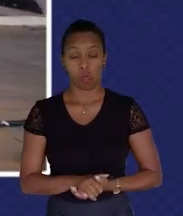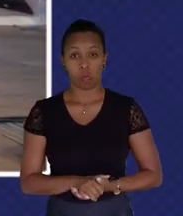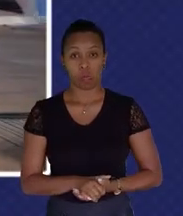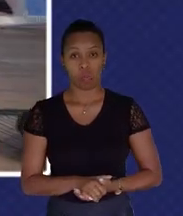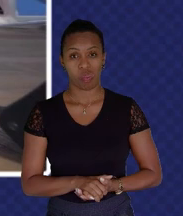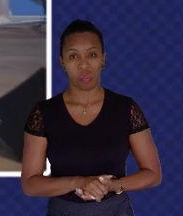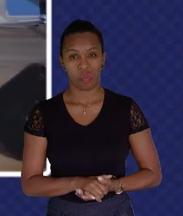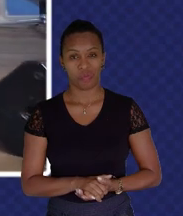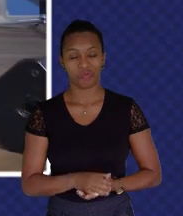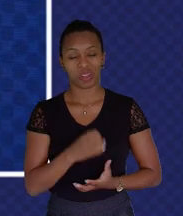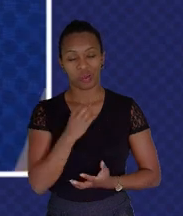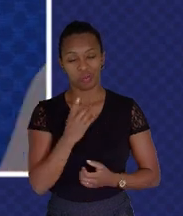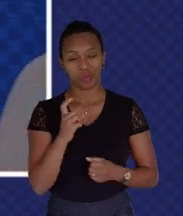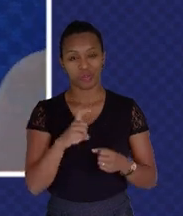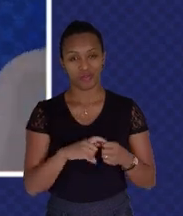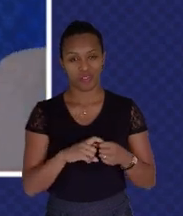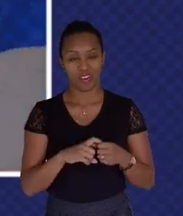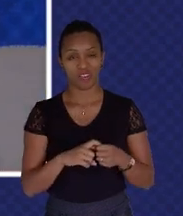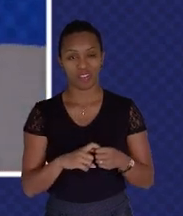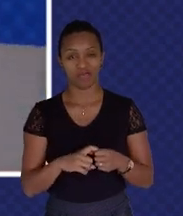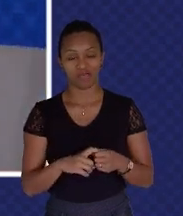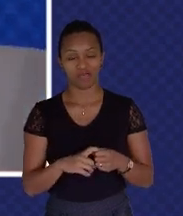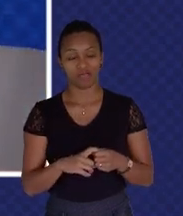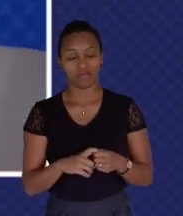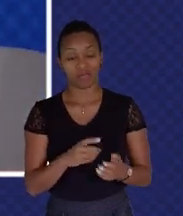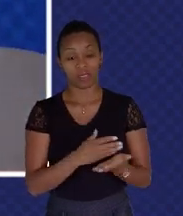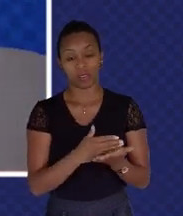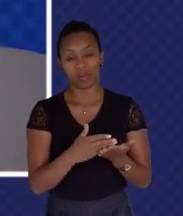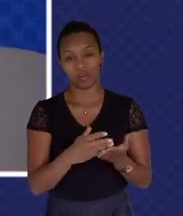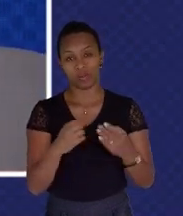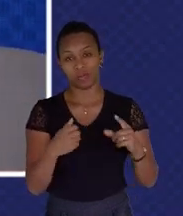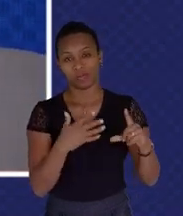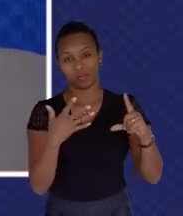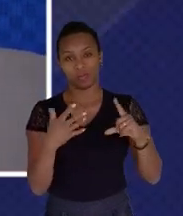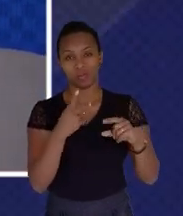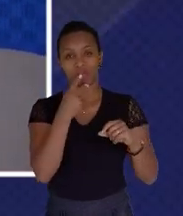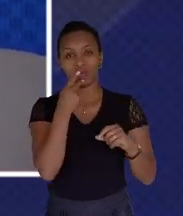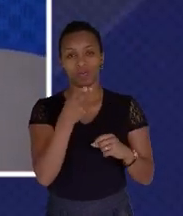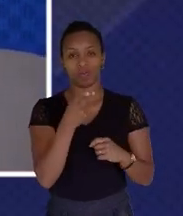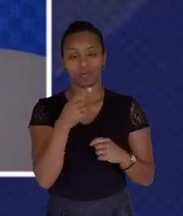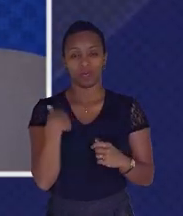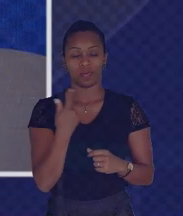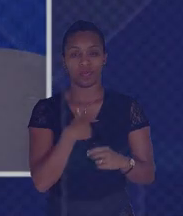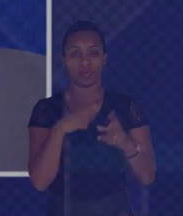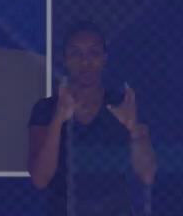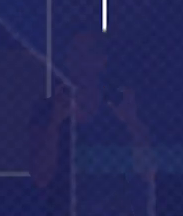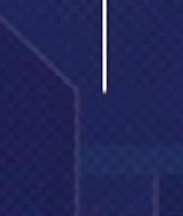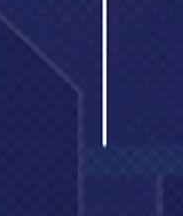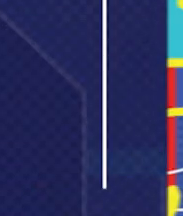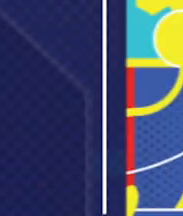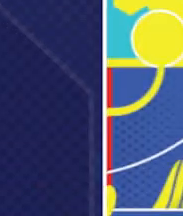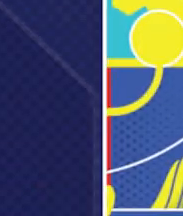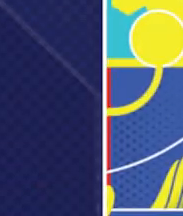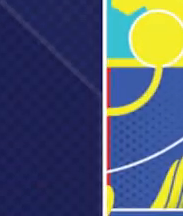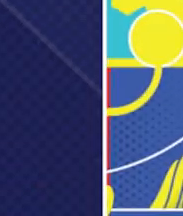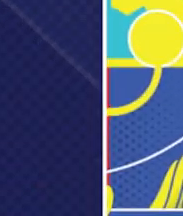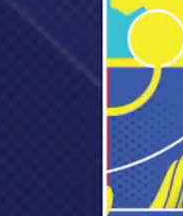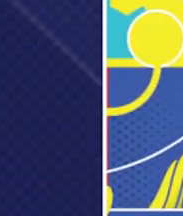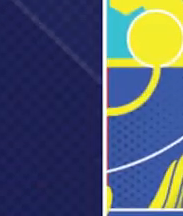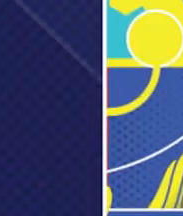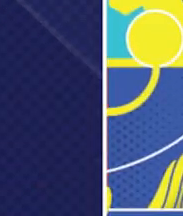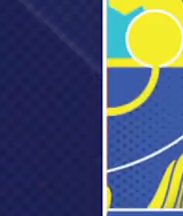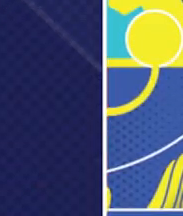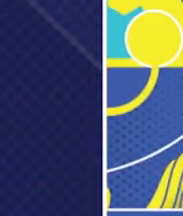Muito bom estar de volta aqui. Eu começo esse painel dizendo que o nosso tema, agilidade, tem muito a ver com o